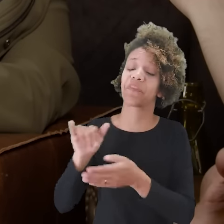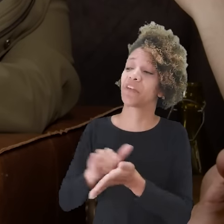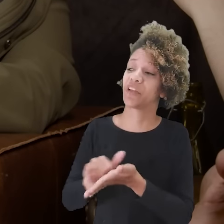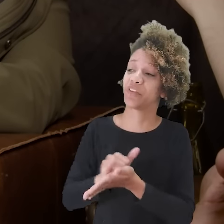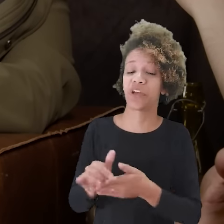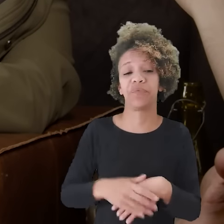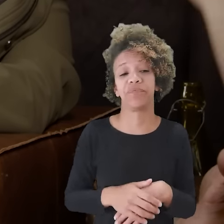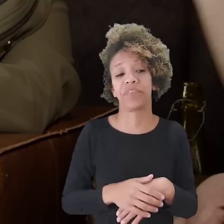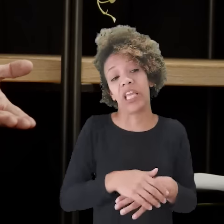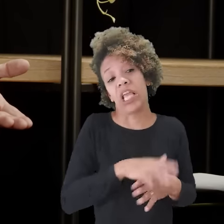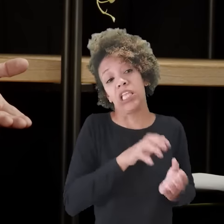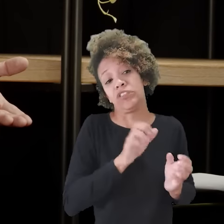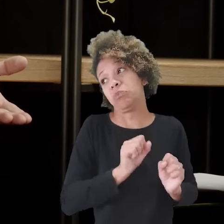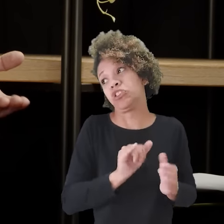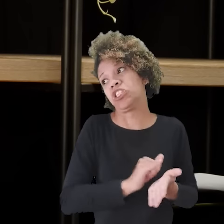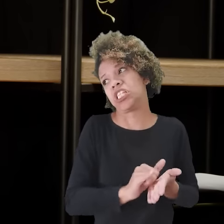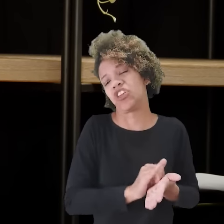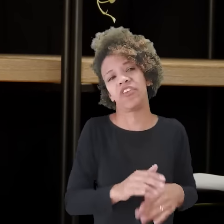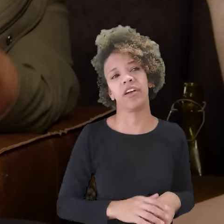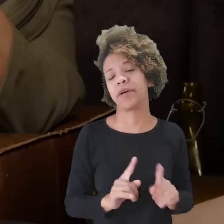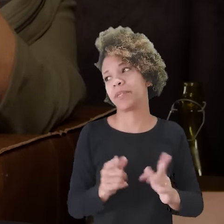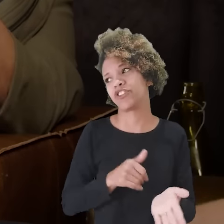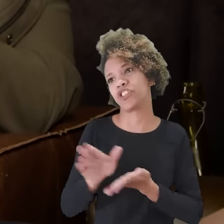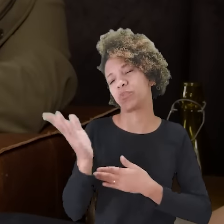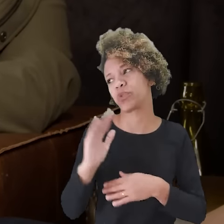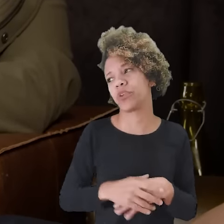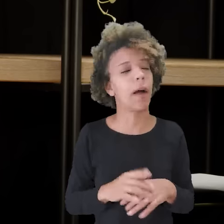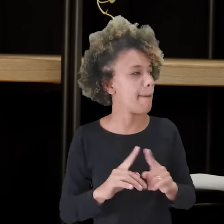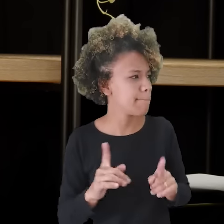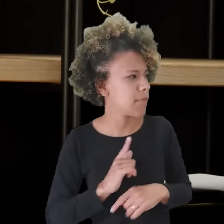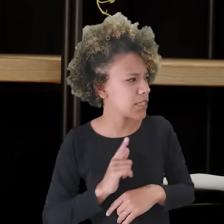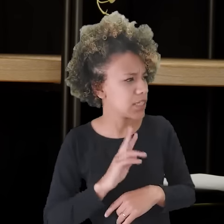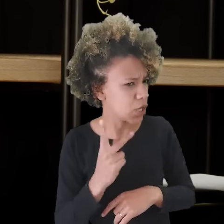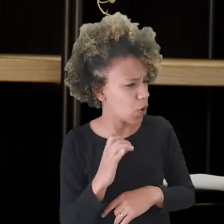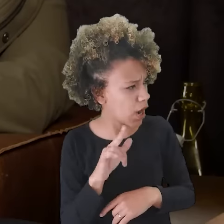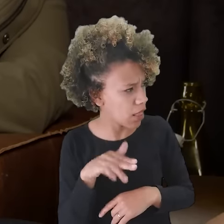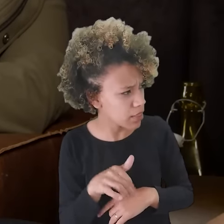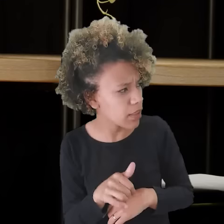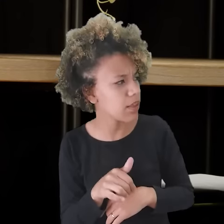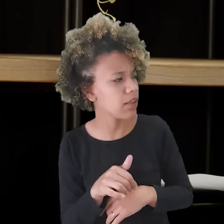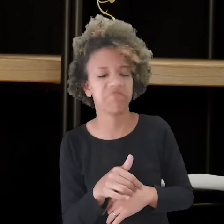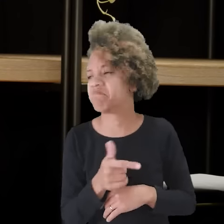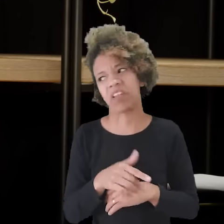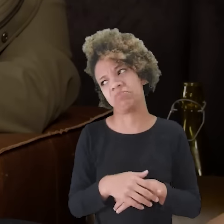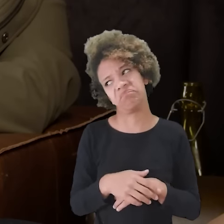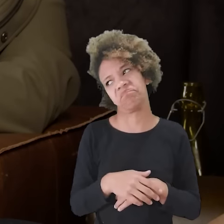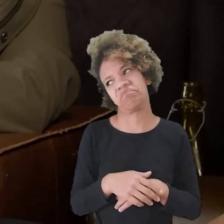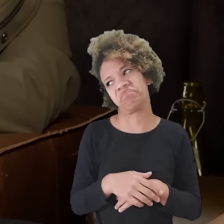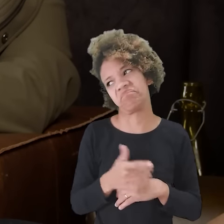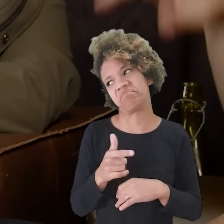poderia ser a nova que não foi por vacilo Pois é tem Holandês ali quase Nova York mas tem uns holandeses ela andando não tem